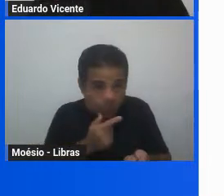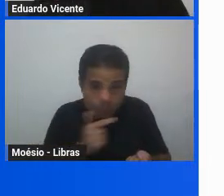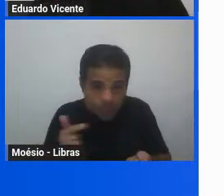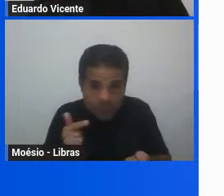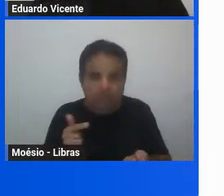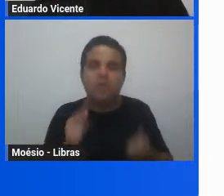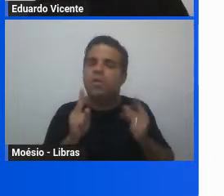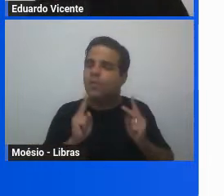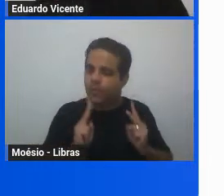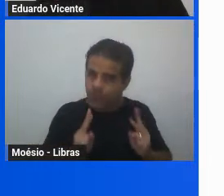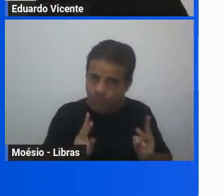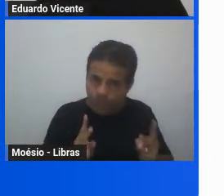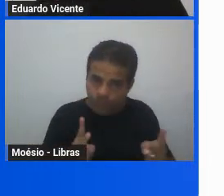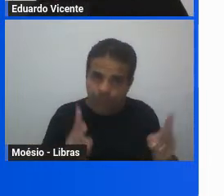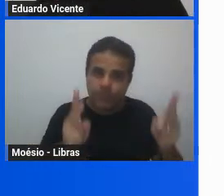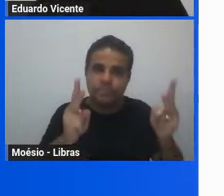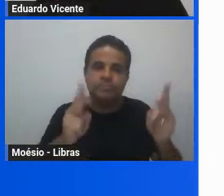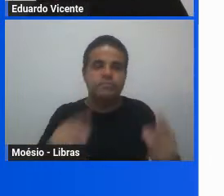Continuo.